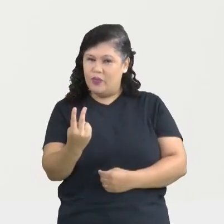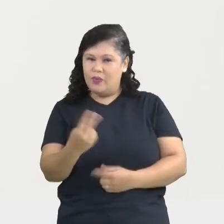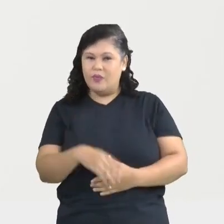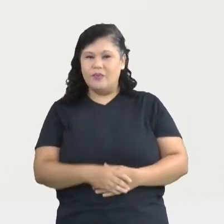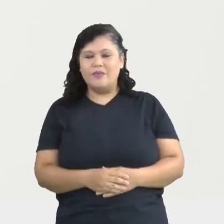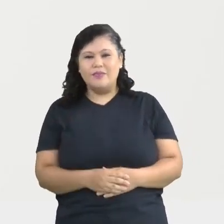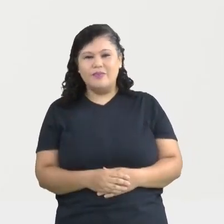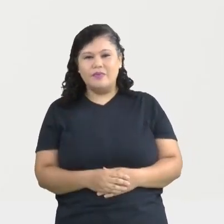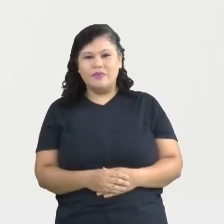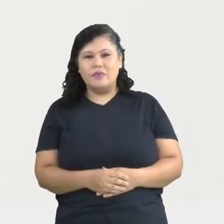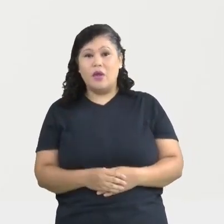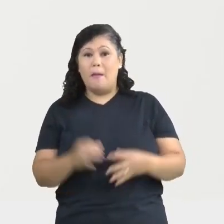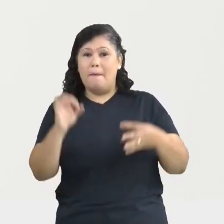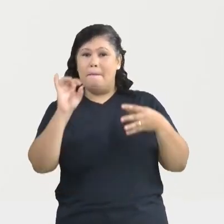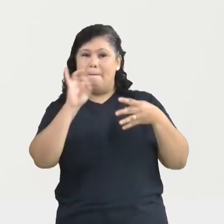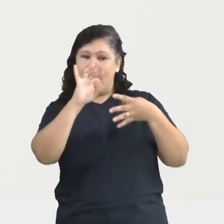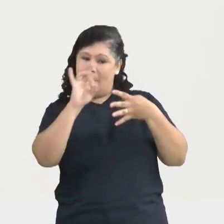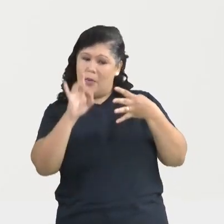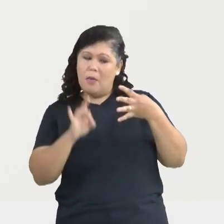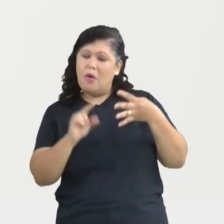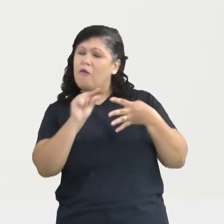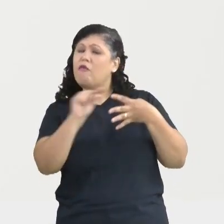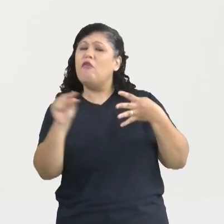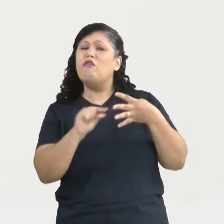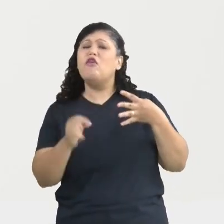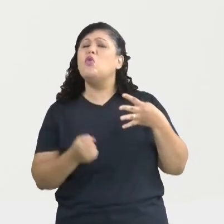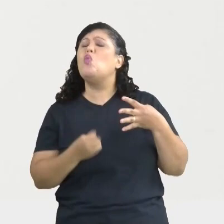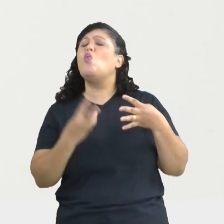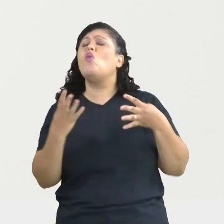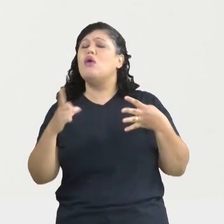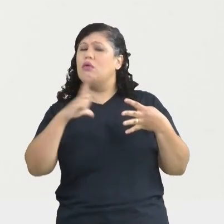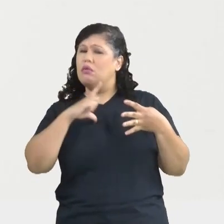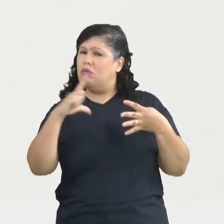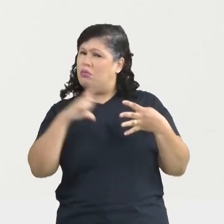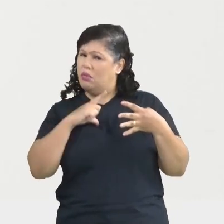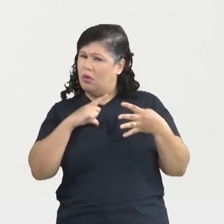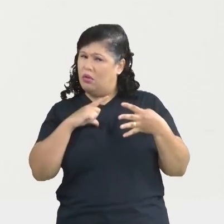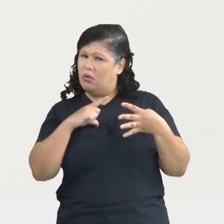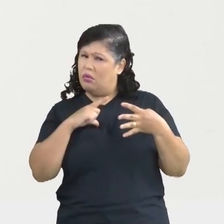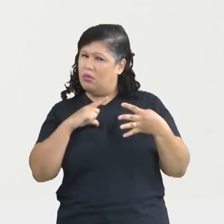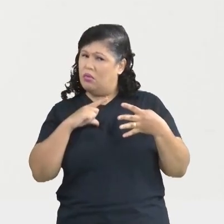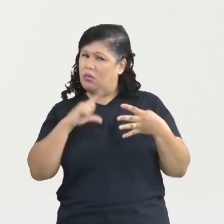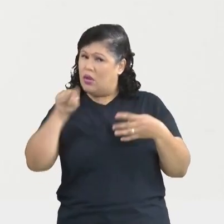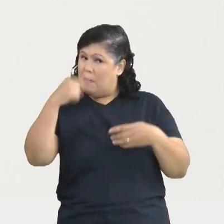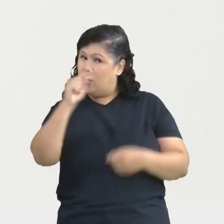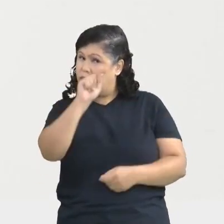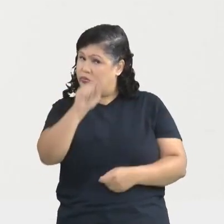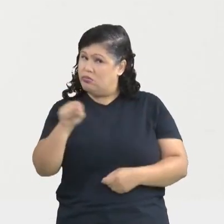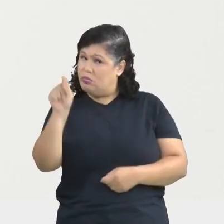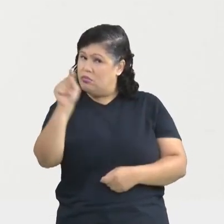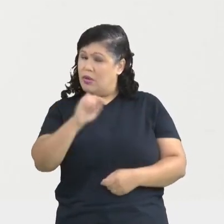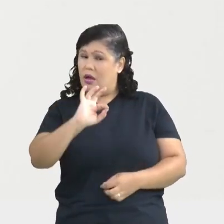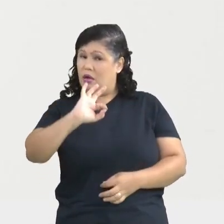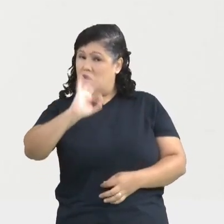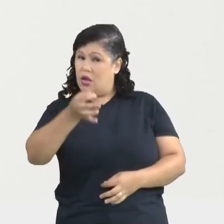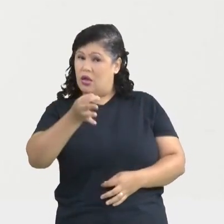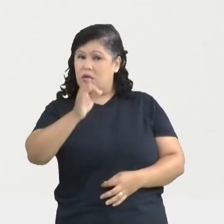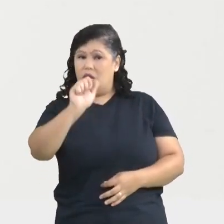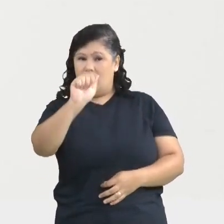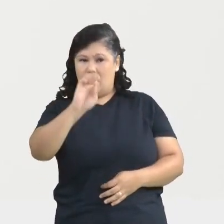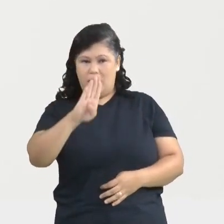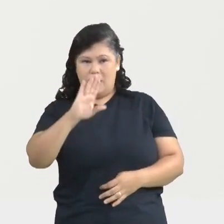2. Conte quantos versos tem no poema abaixo e marque a opção correta.